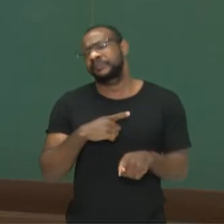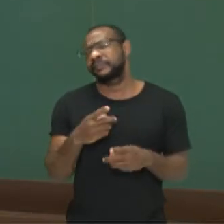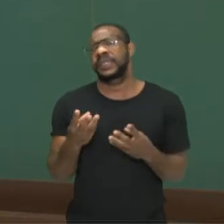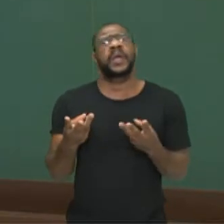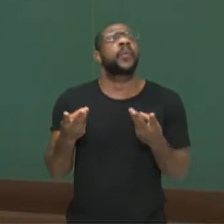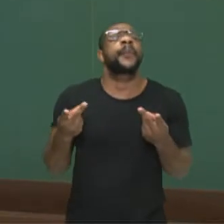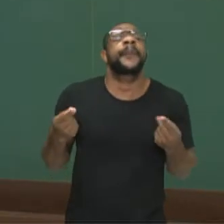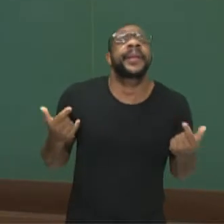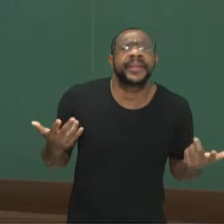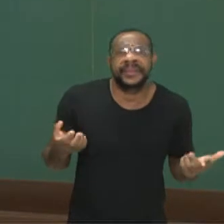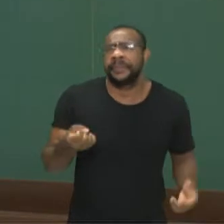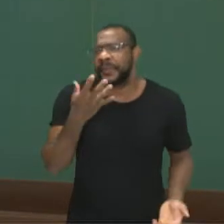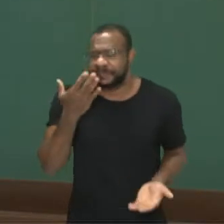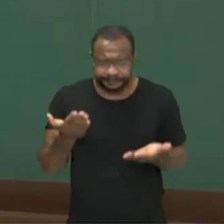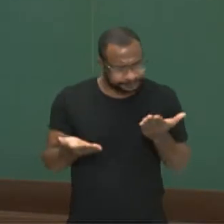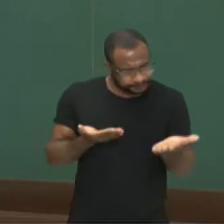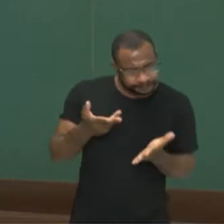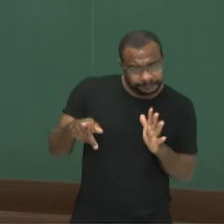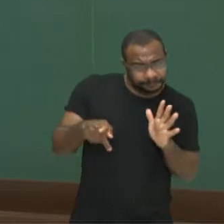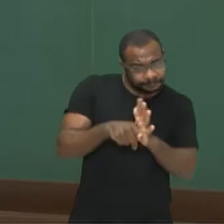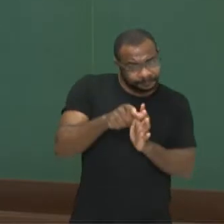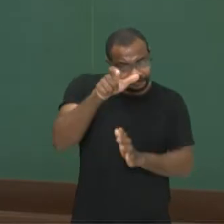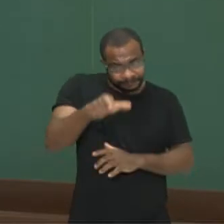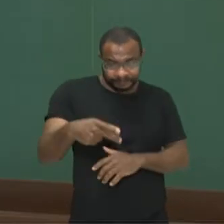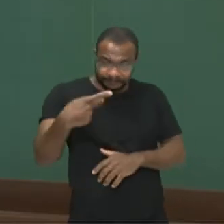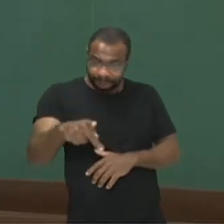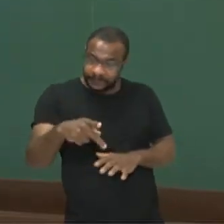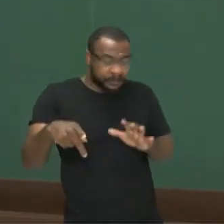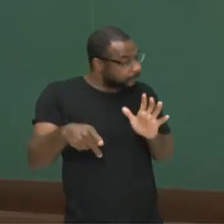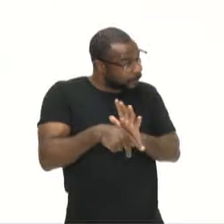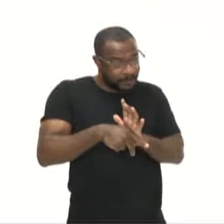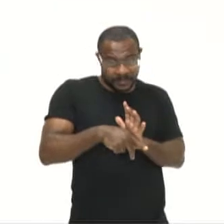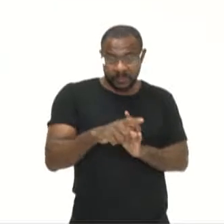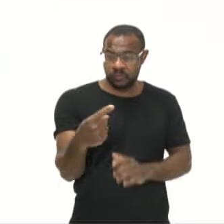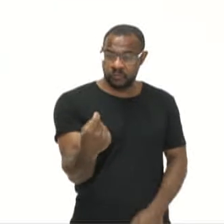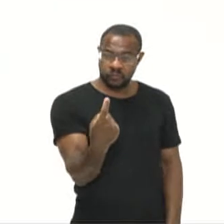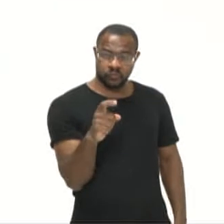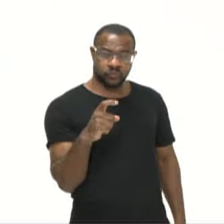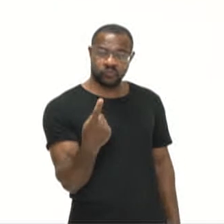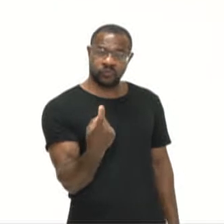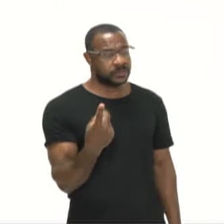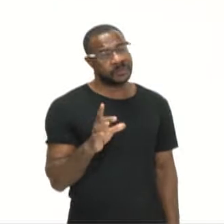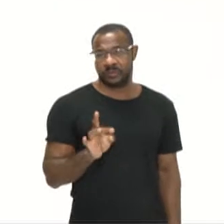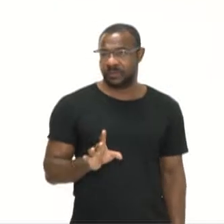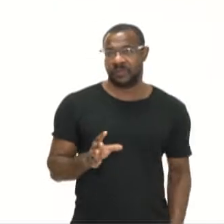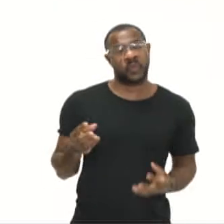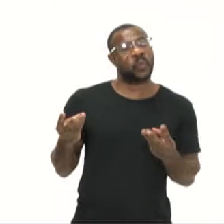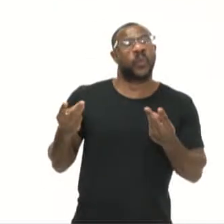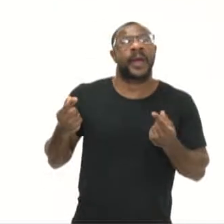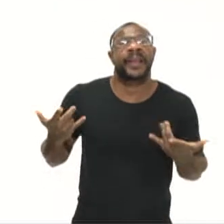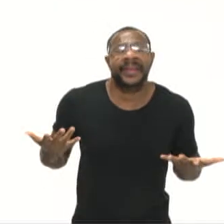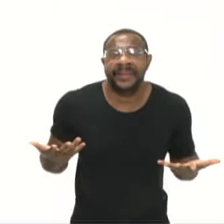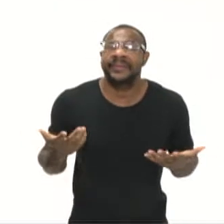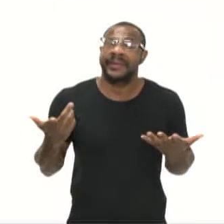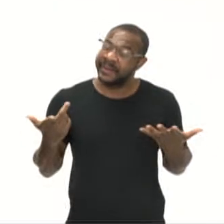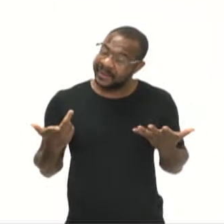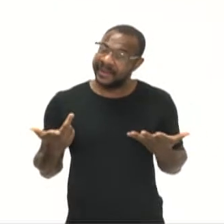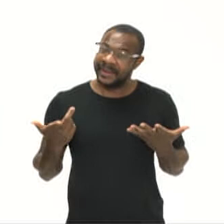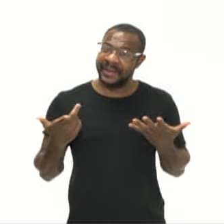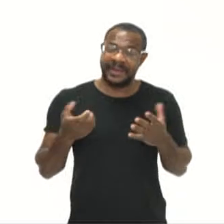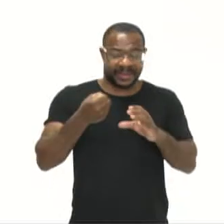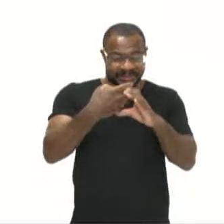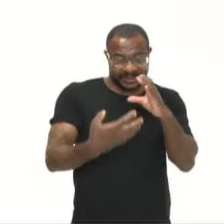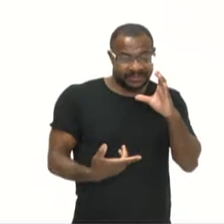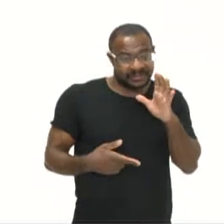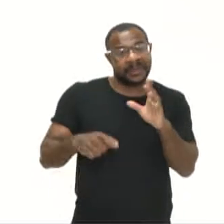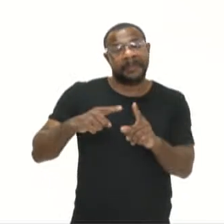e habilidades próprias suas, exclusivas. Qualidades são as características positivas que